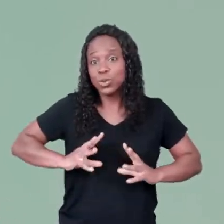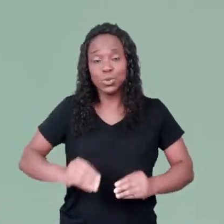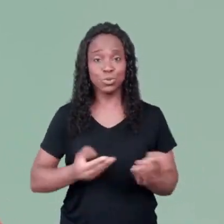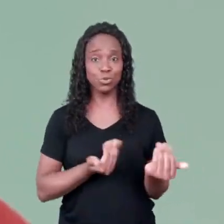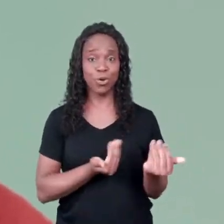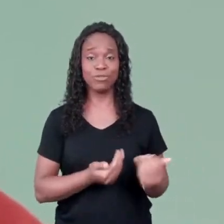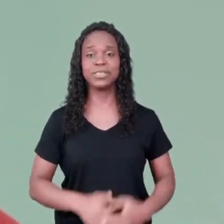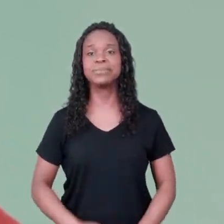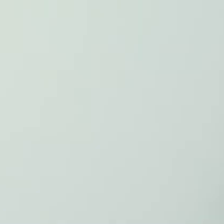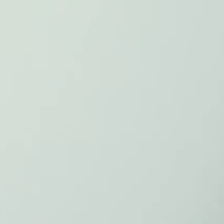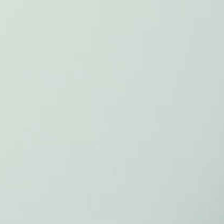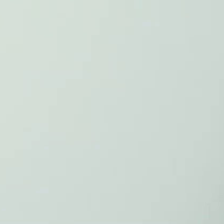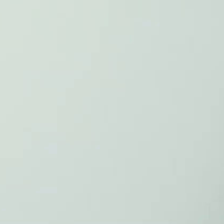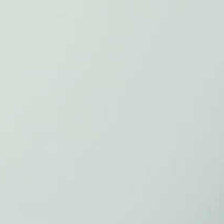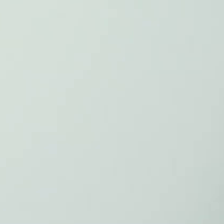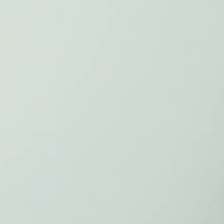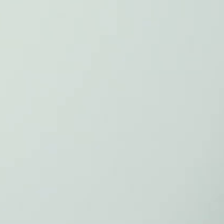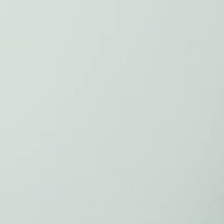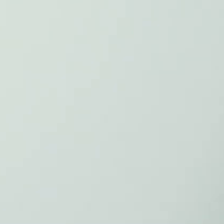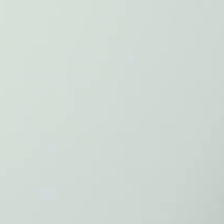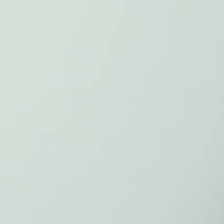útero muito jovem.